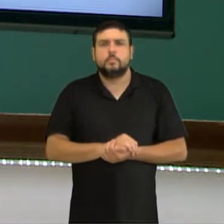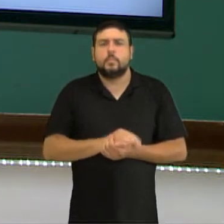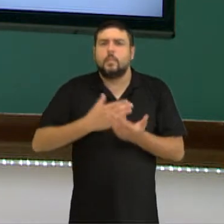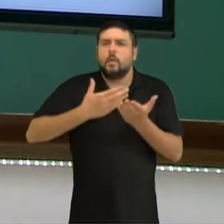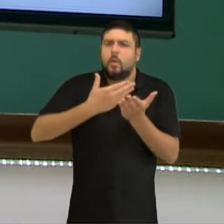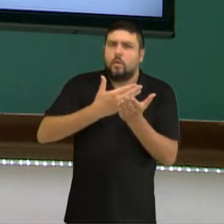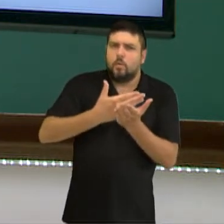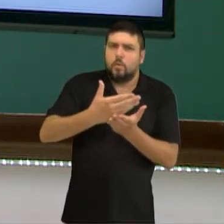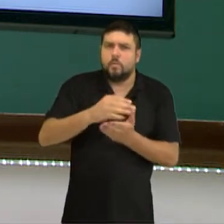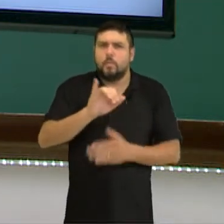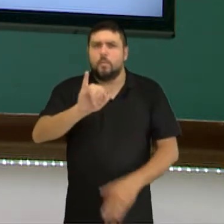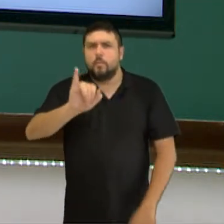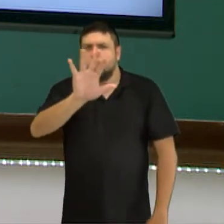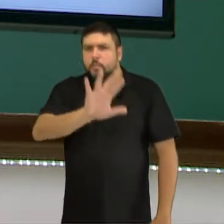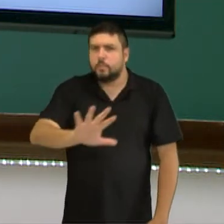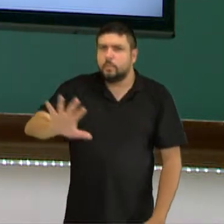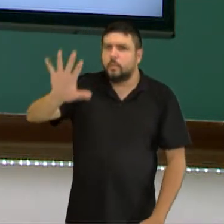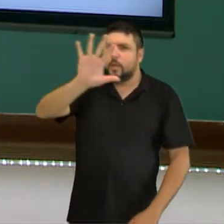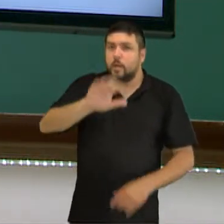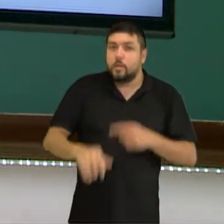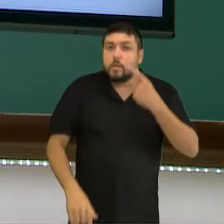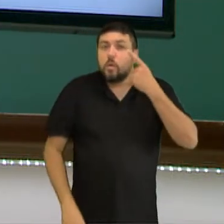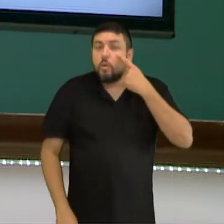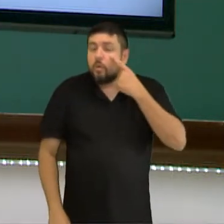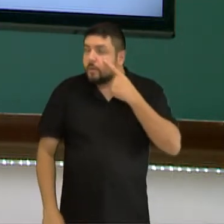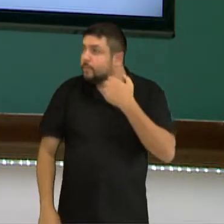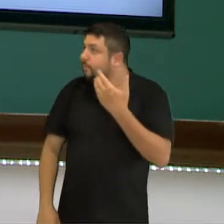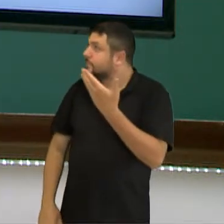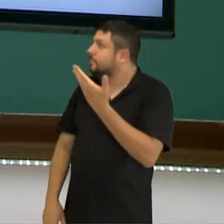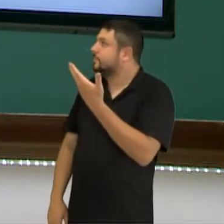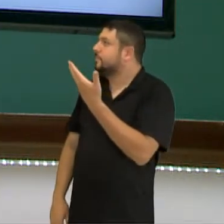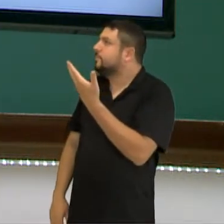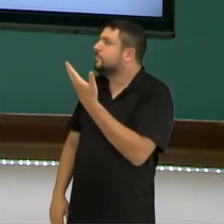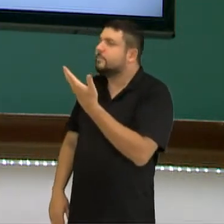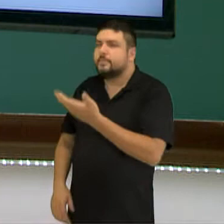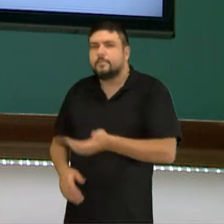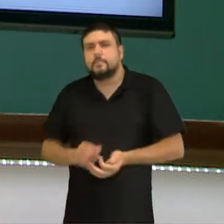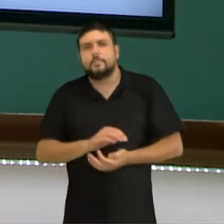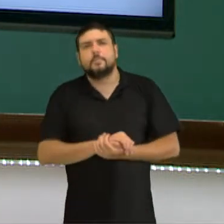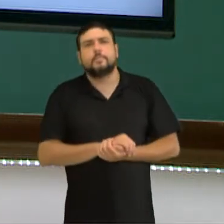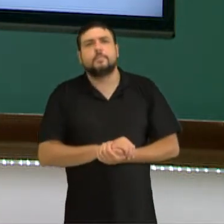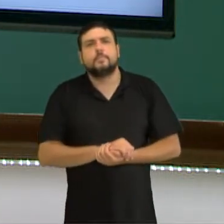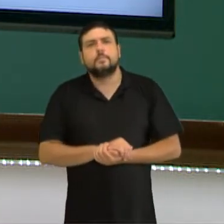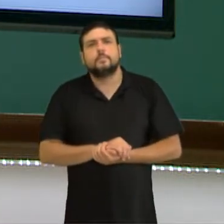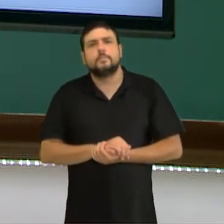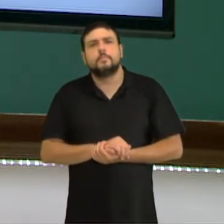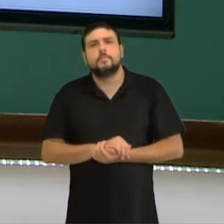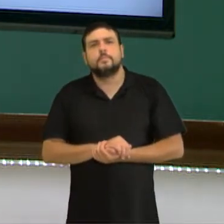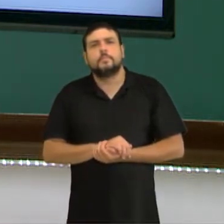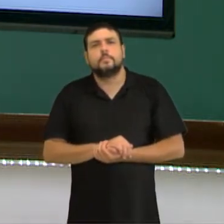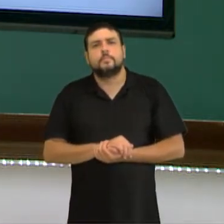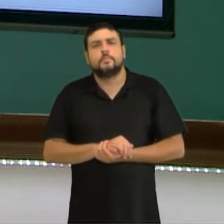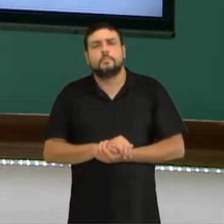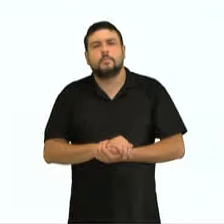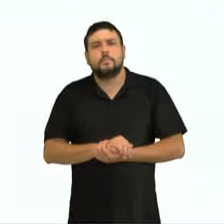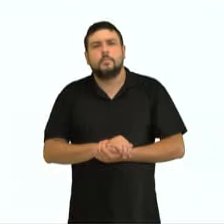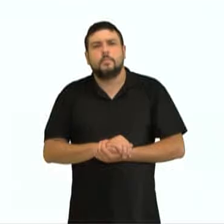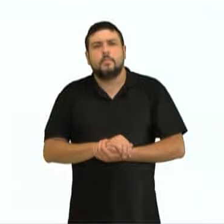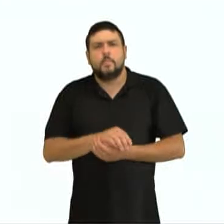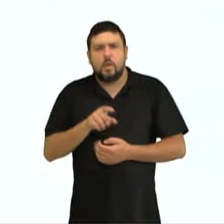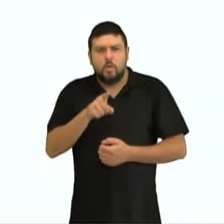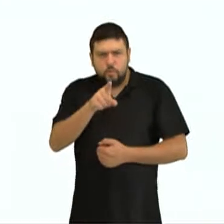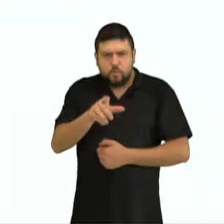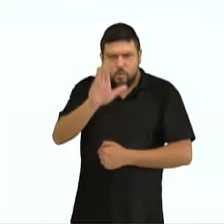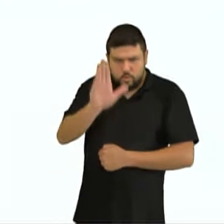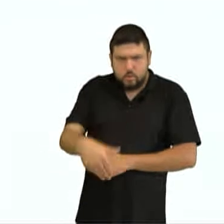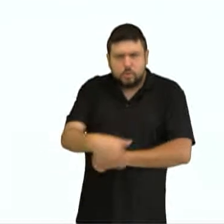aqui, que é muito característica para você entender o que a gente vai falar. Você já se viu caminhando aí